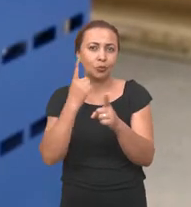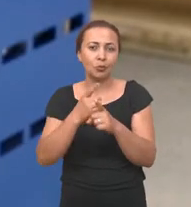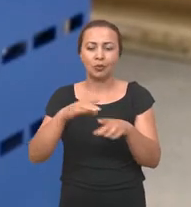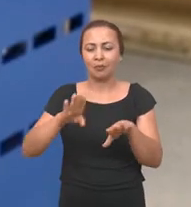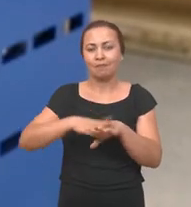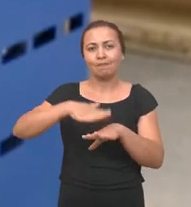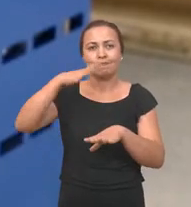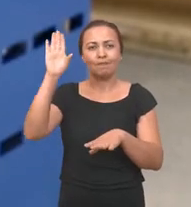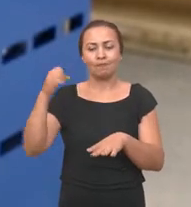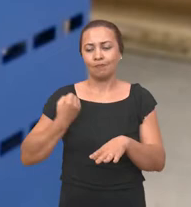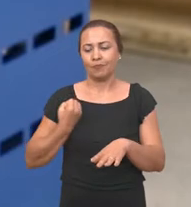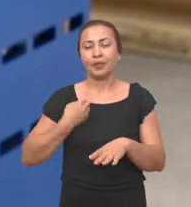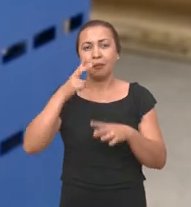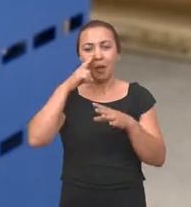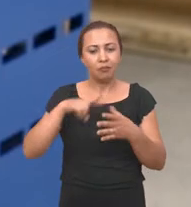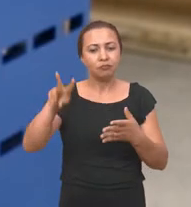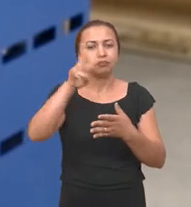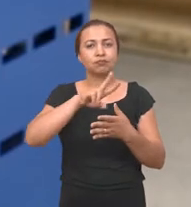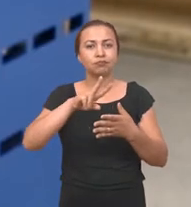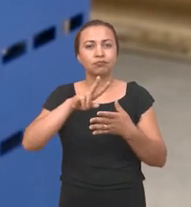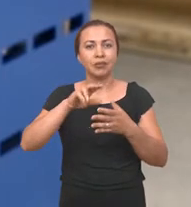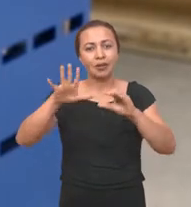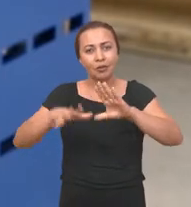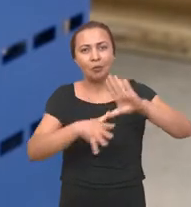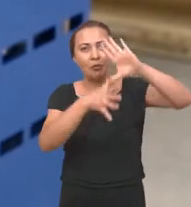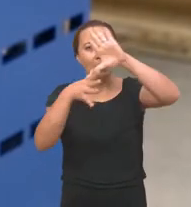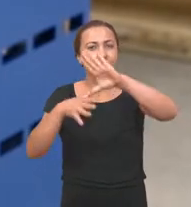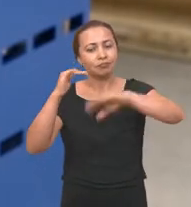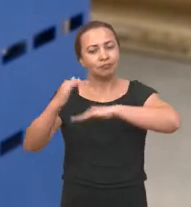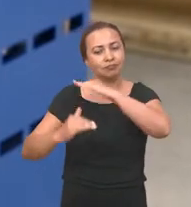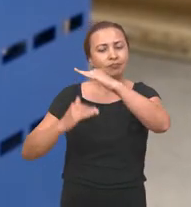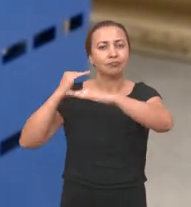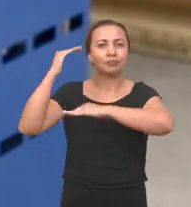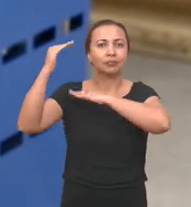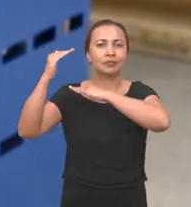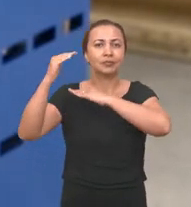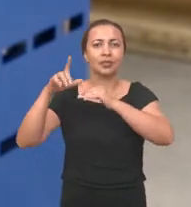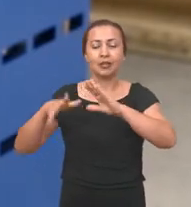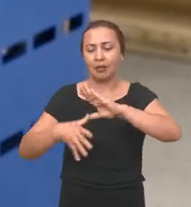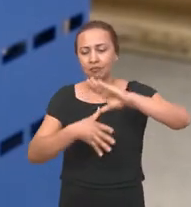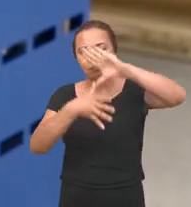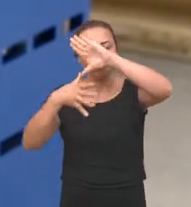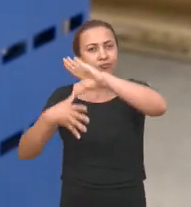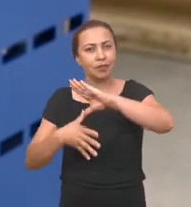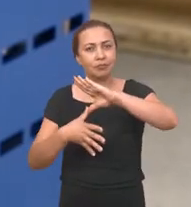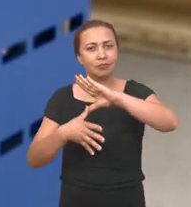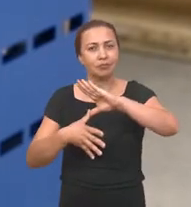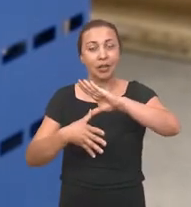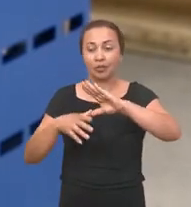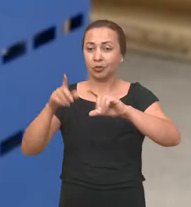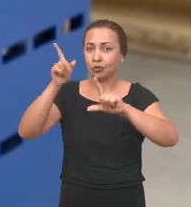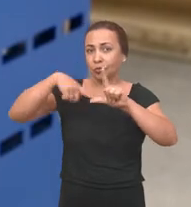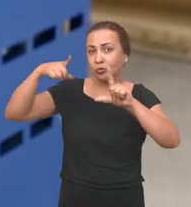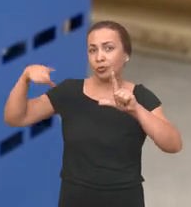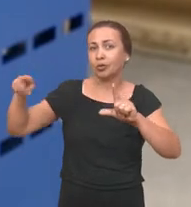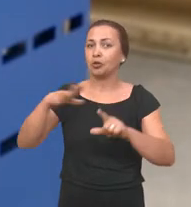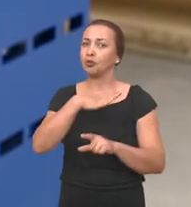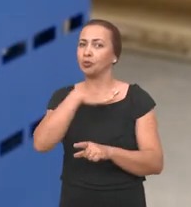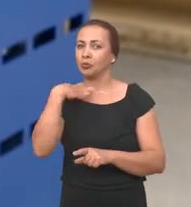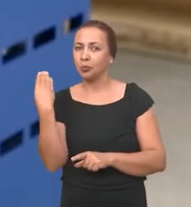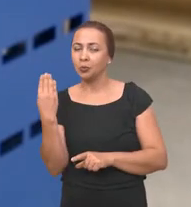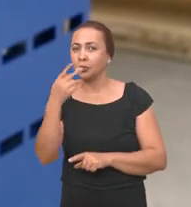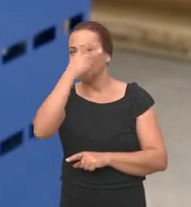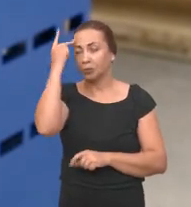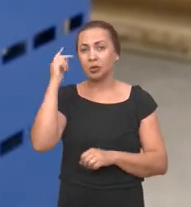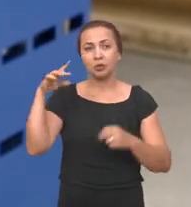encontra um maior índice. Isso está bem visível no mapa da evolução. Então, eu faço um mapa de dados de